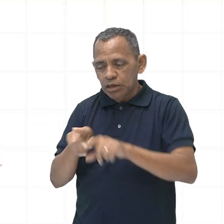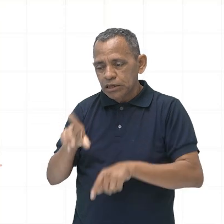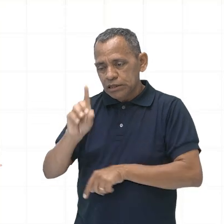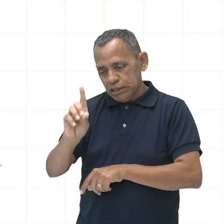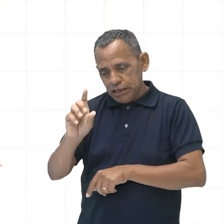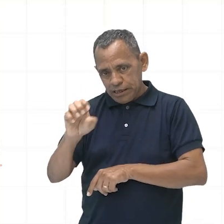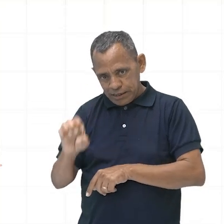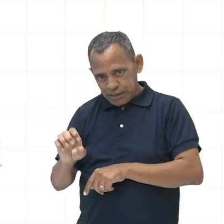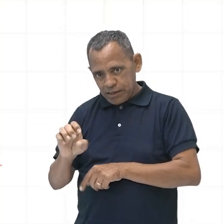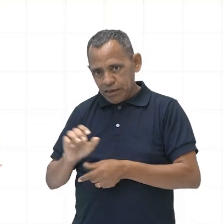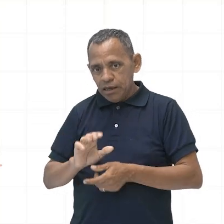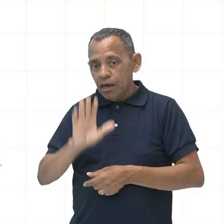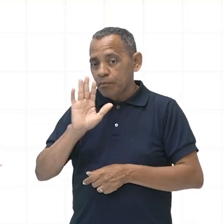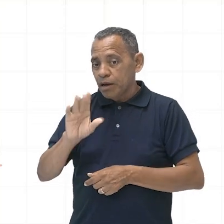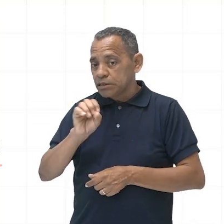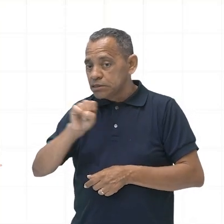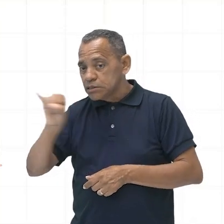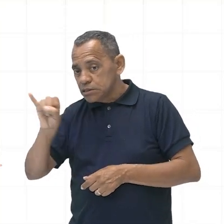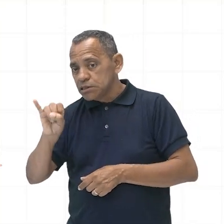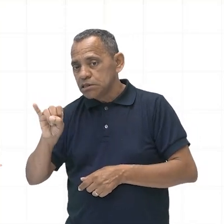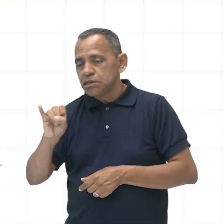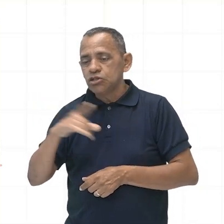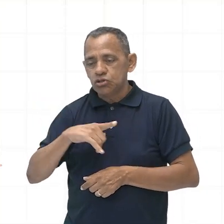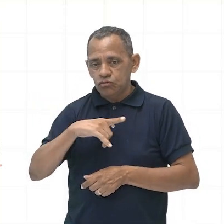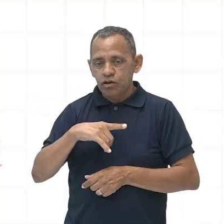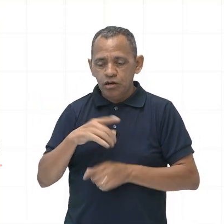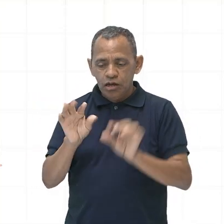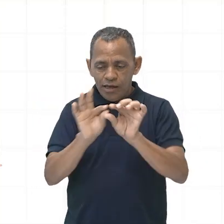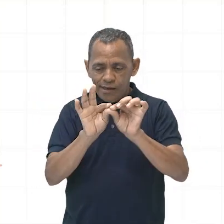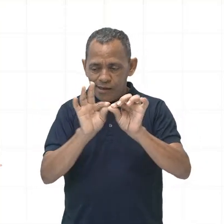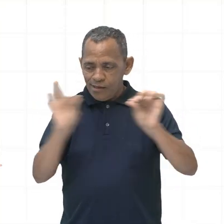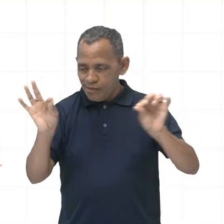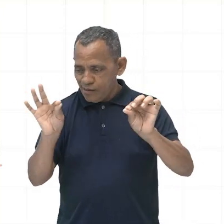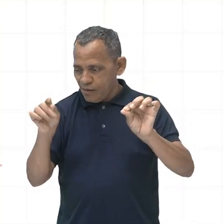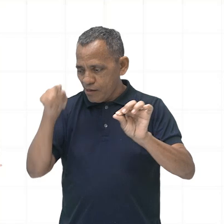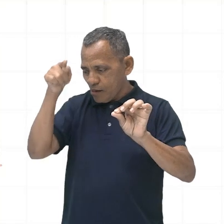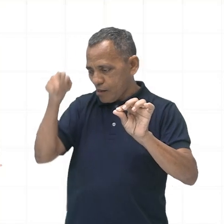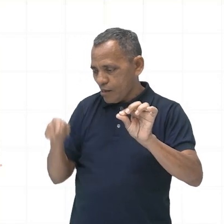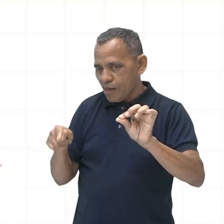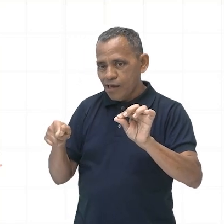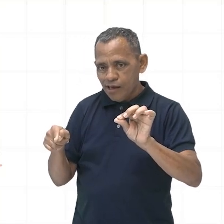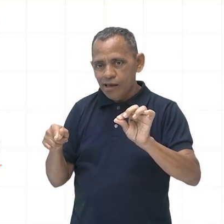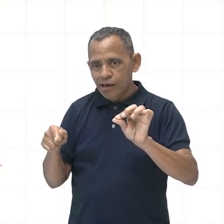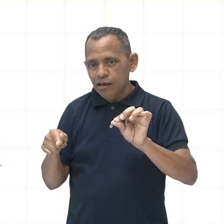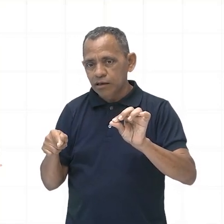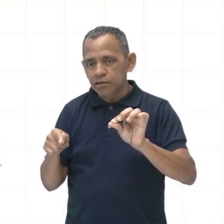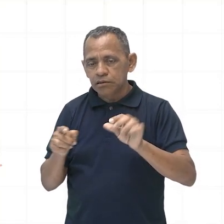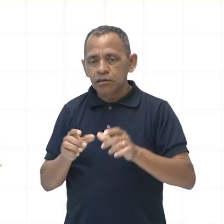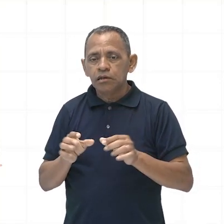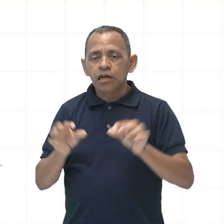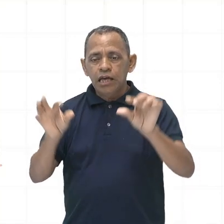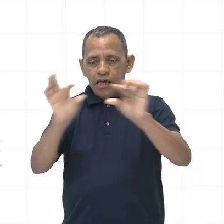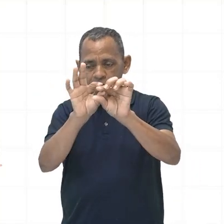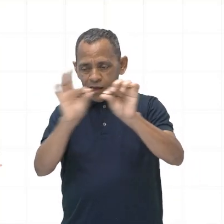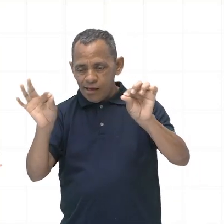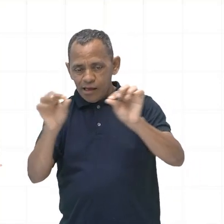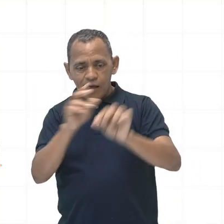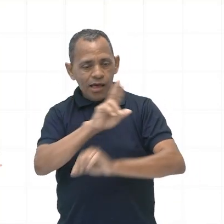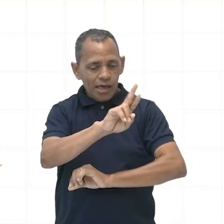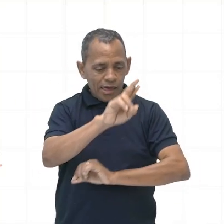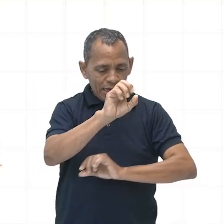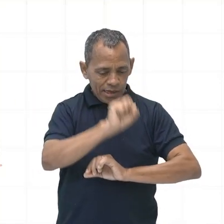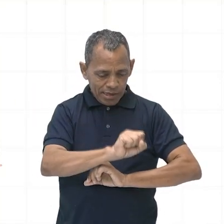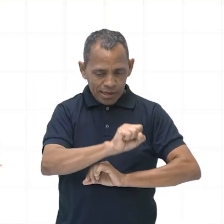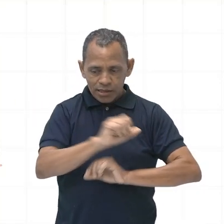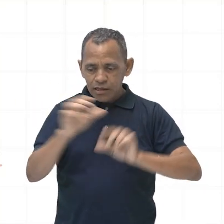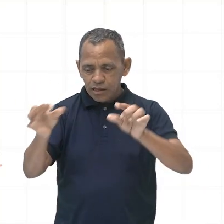E. Se eu levar a reta R para cima da reta S, esse ângulo D ficaria bem aqui,